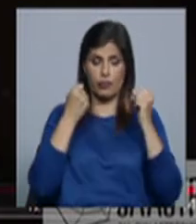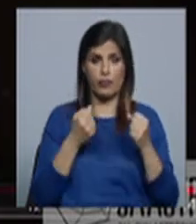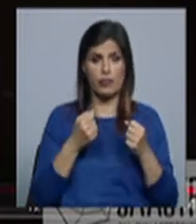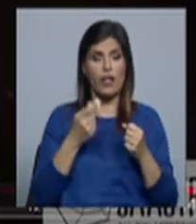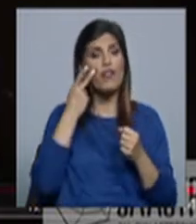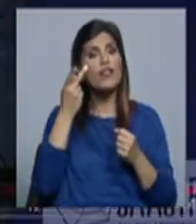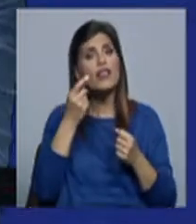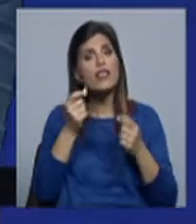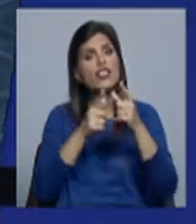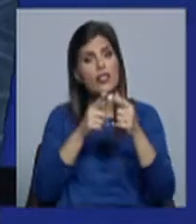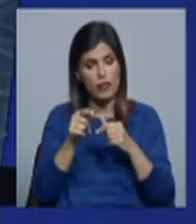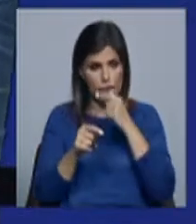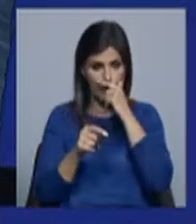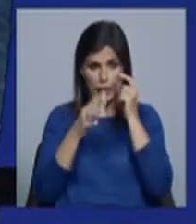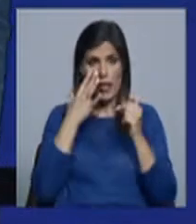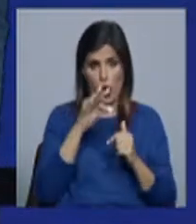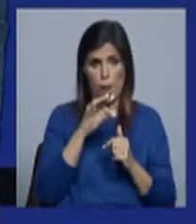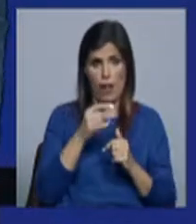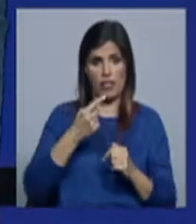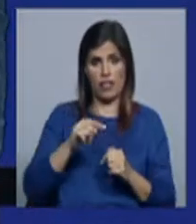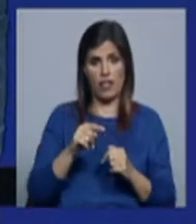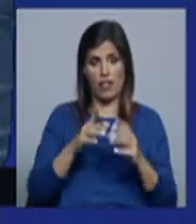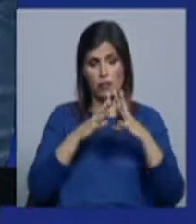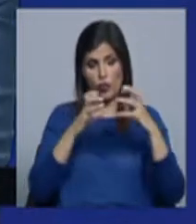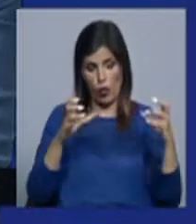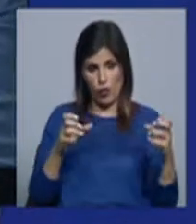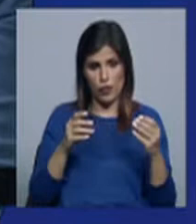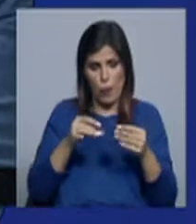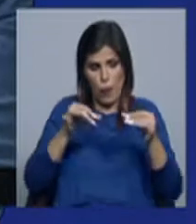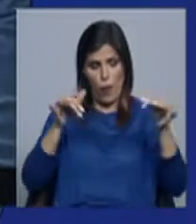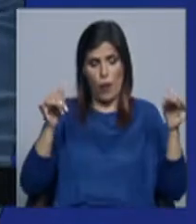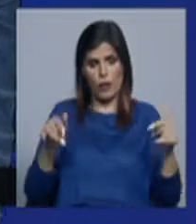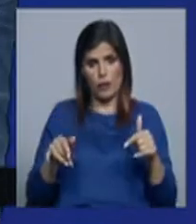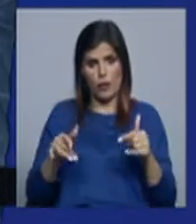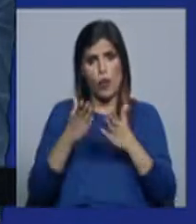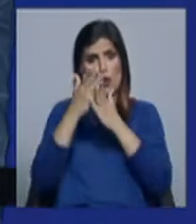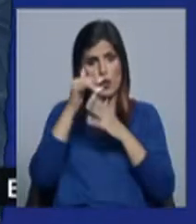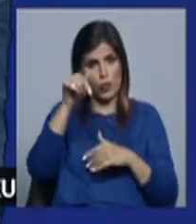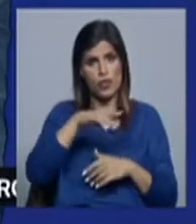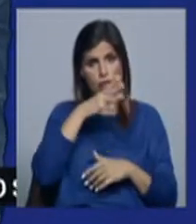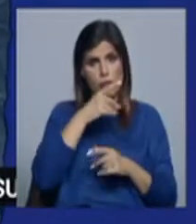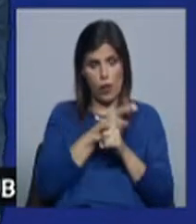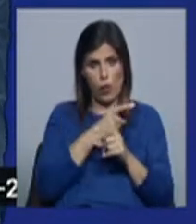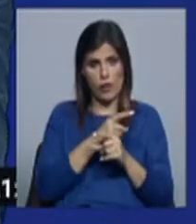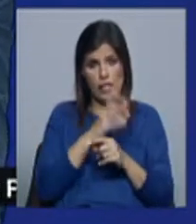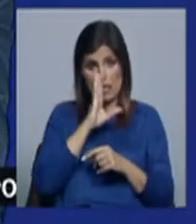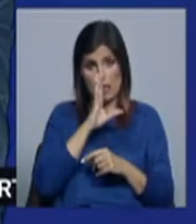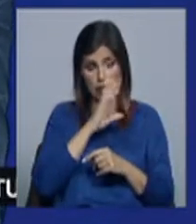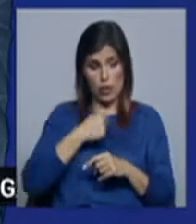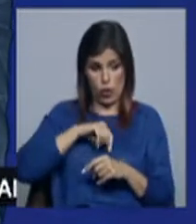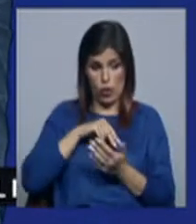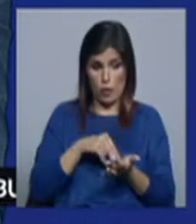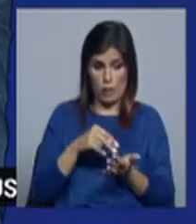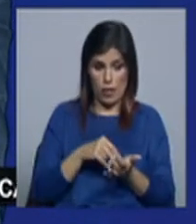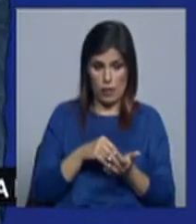nosso Sol. E, portanto, é natural nós termos estas nuvens de poeiras e detritos. Agora, este estudo diz o seguinte: pois, mas se nós estávamos à espera que